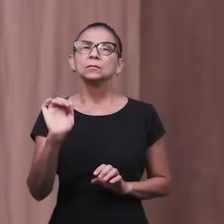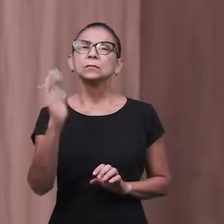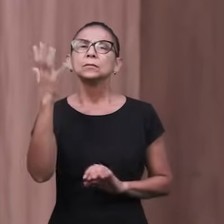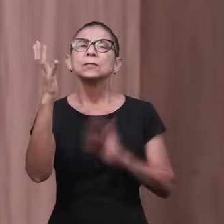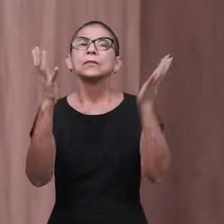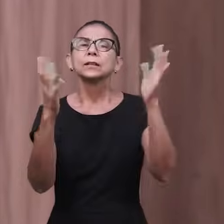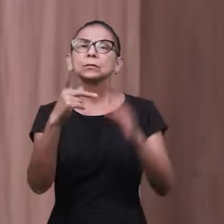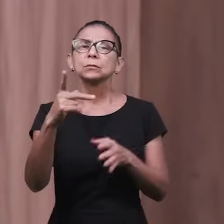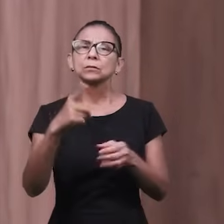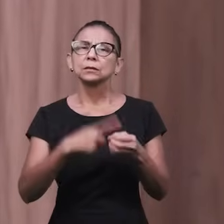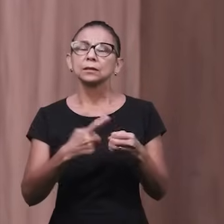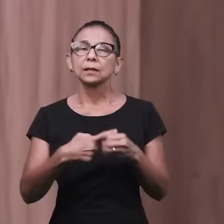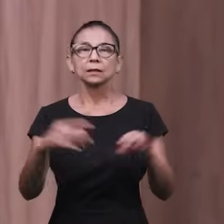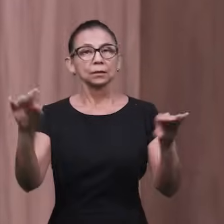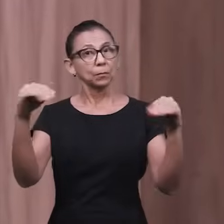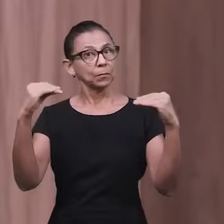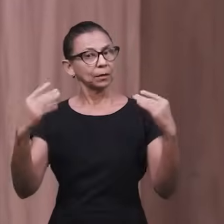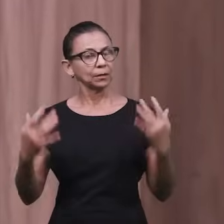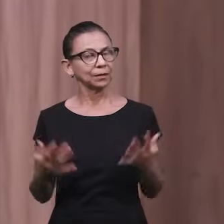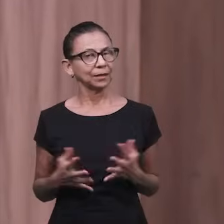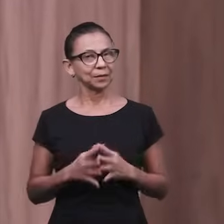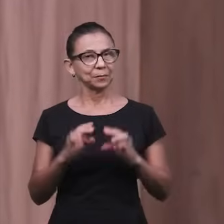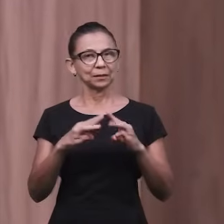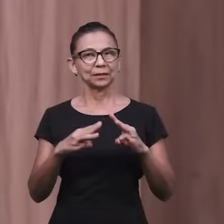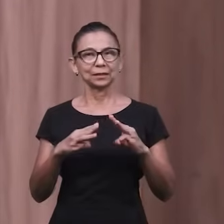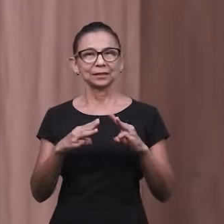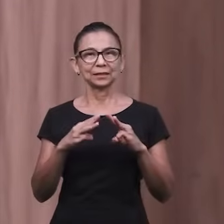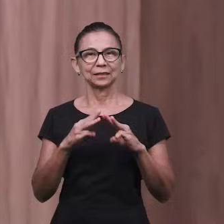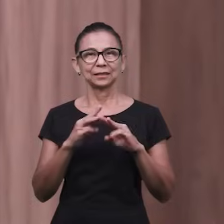na sua cidade? Envie para cá, viu? Envie para a gente aqui,